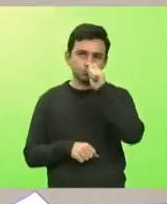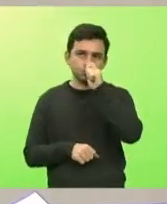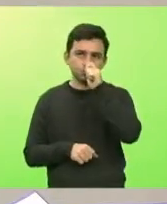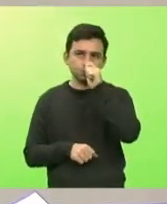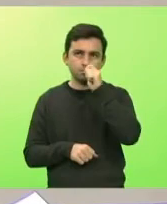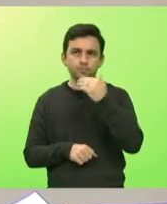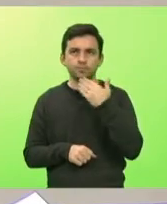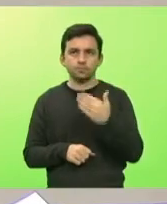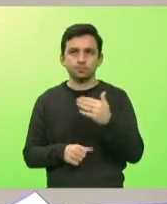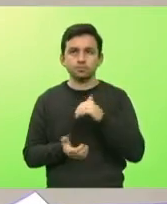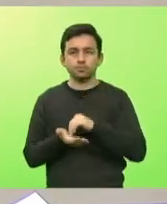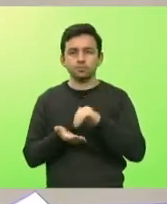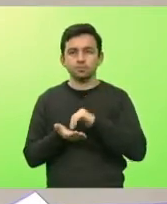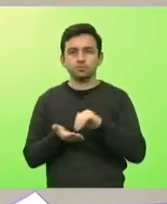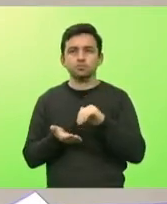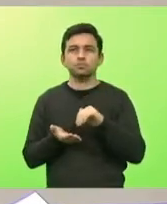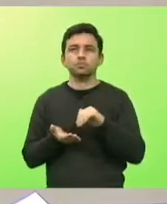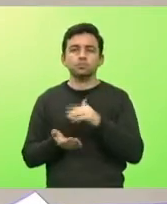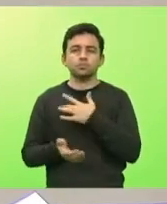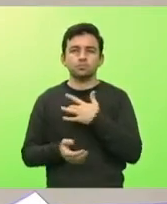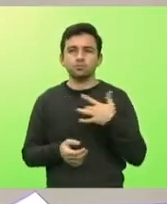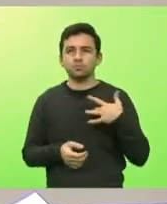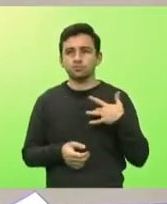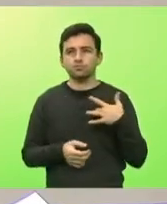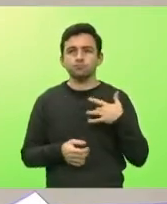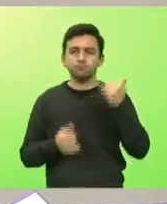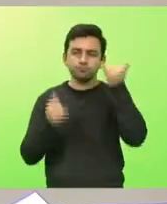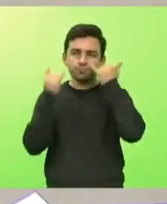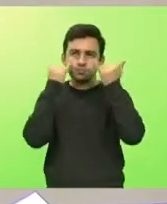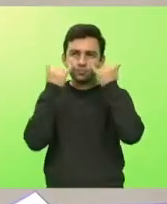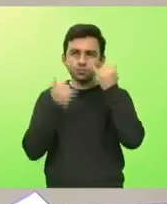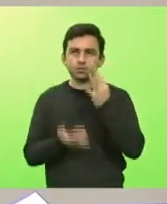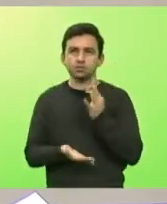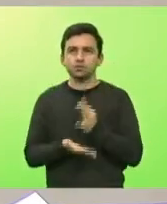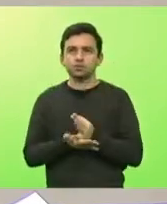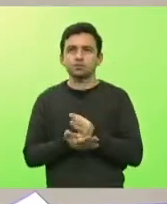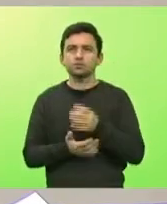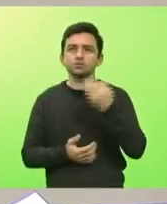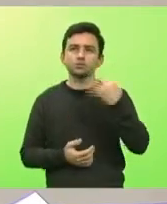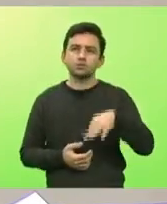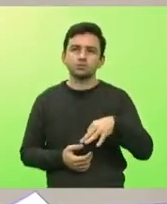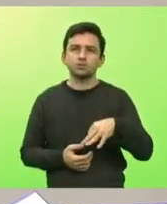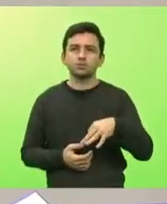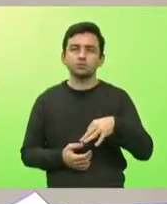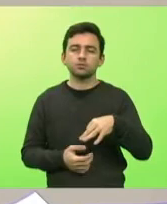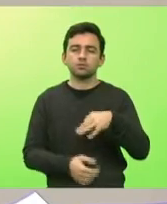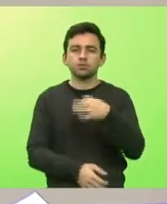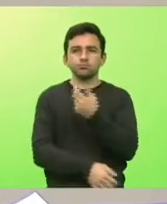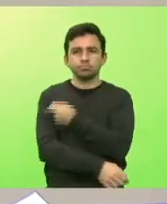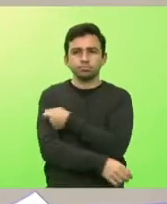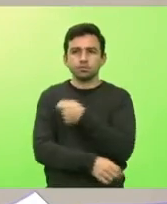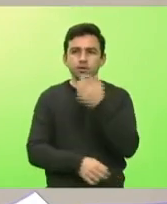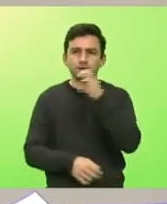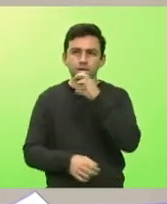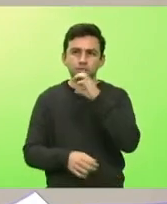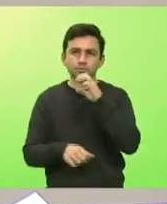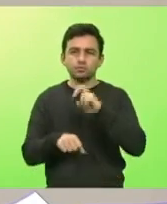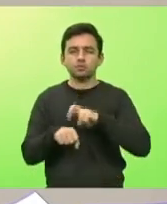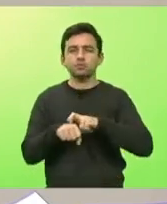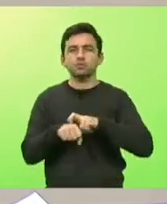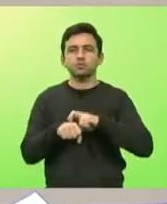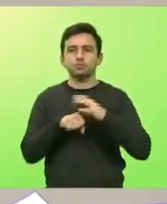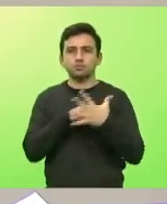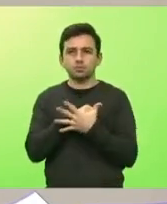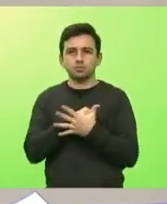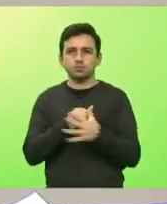solicitando ao secretário de Estado da Saúde informações acerca da taxa de acerto dos testes rápidos de coronavírus adquiridos por